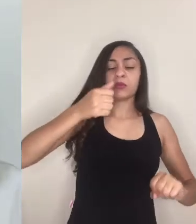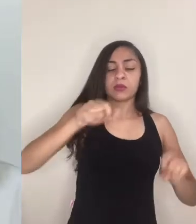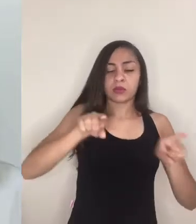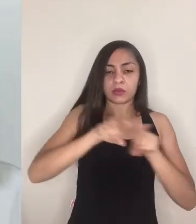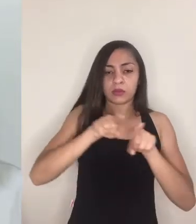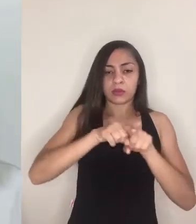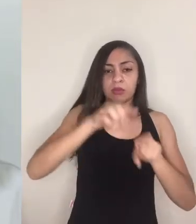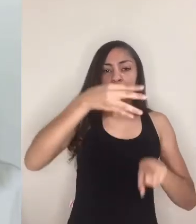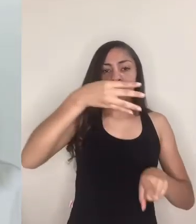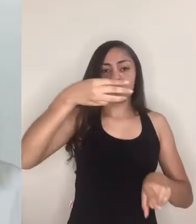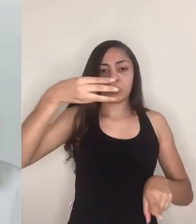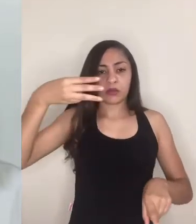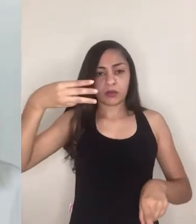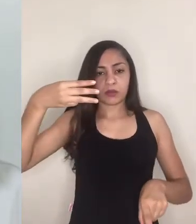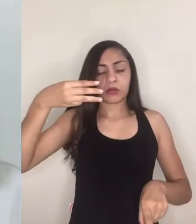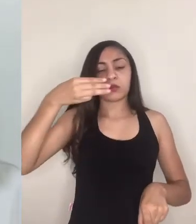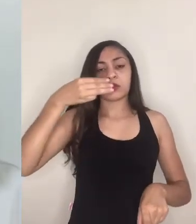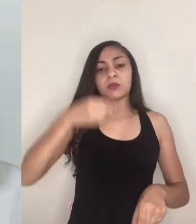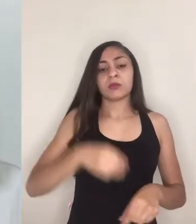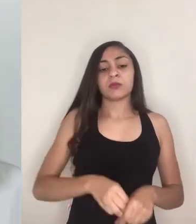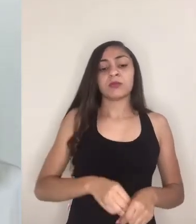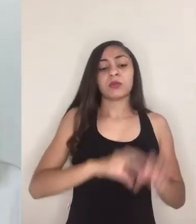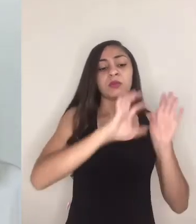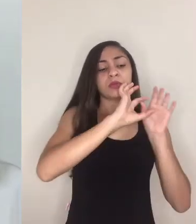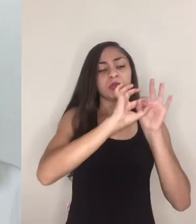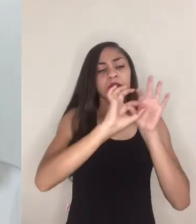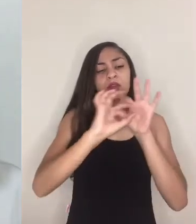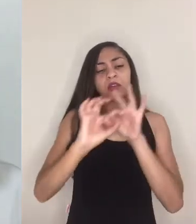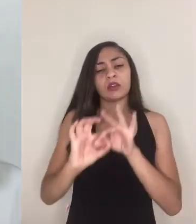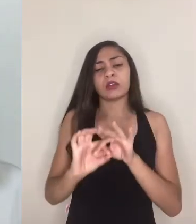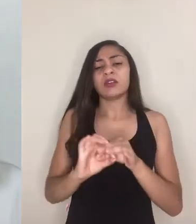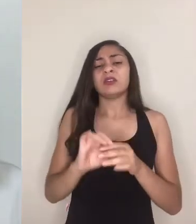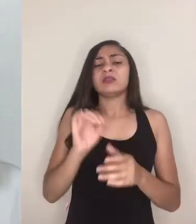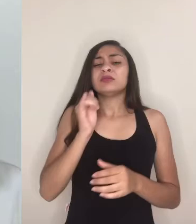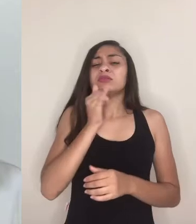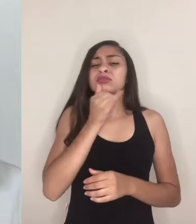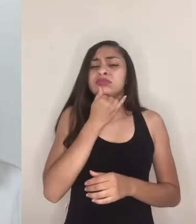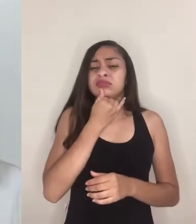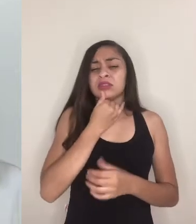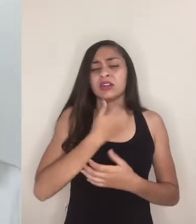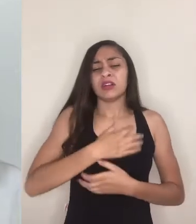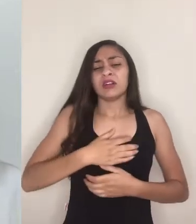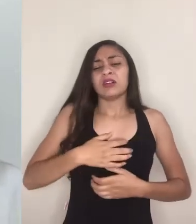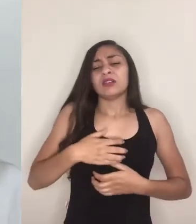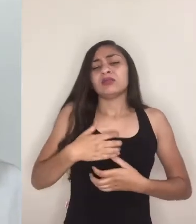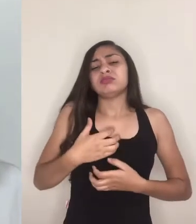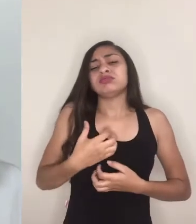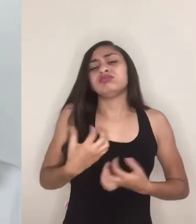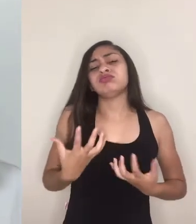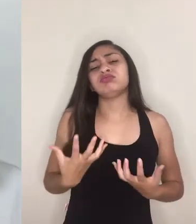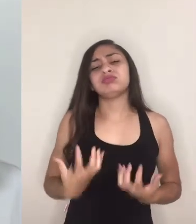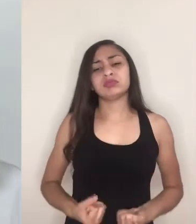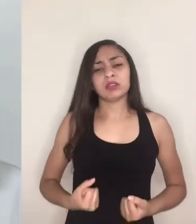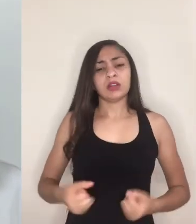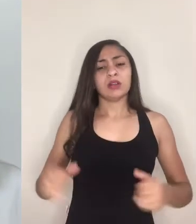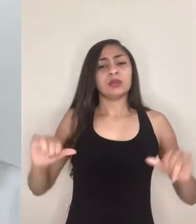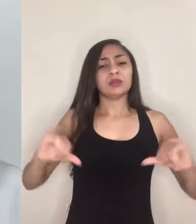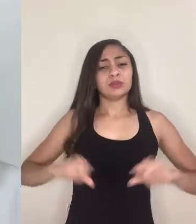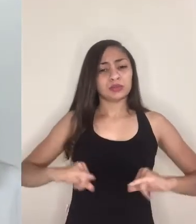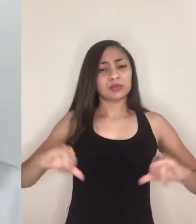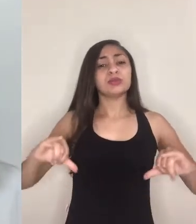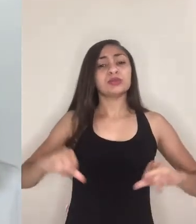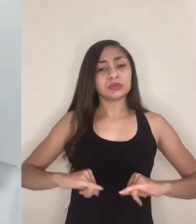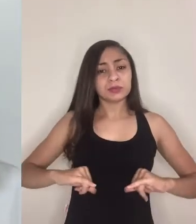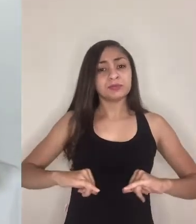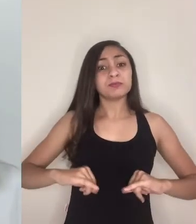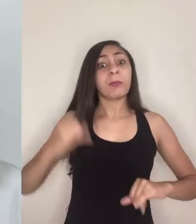43. Nesse contexto de sofrimento e desânimo, percebe-se a importância do ensino passado